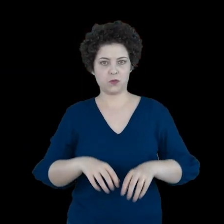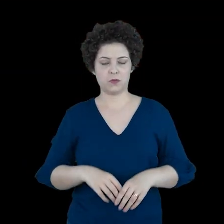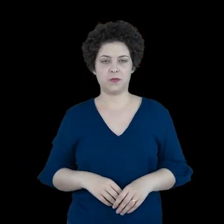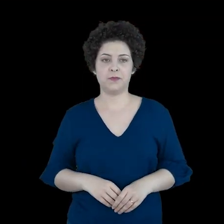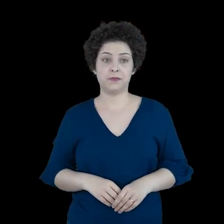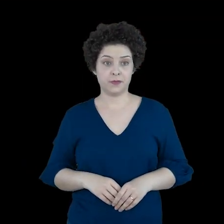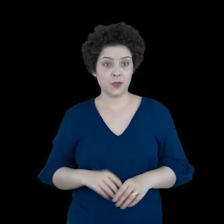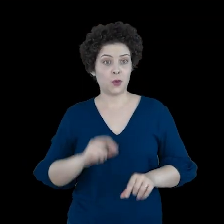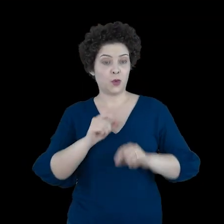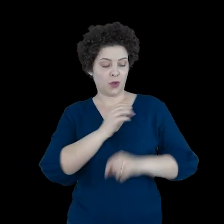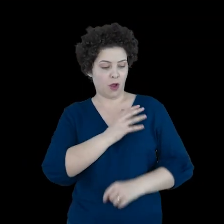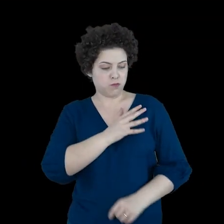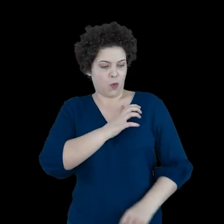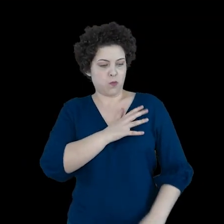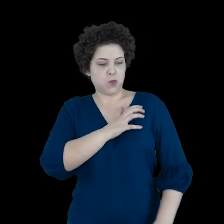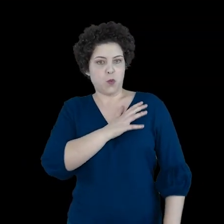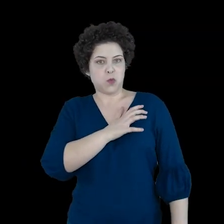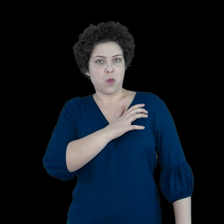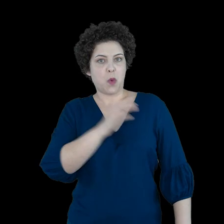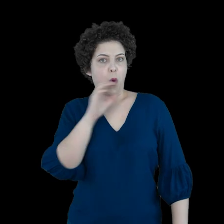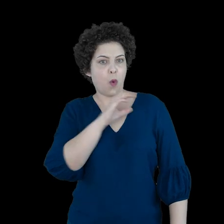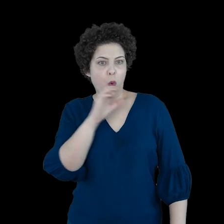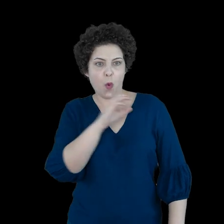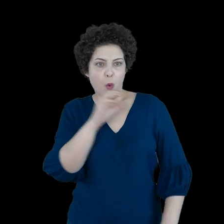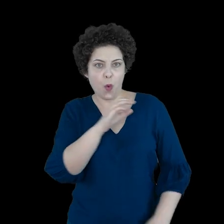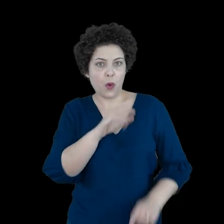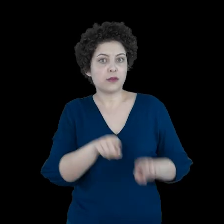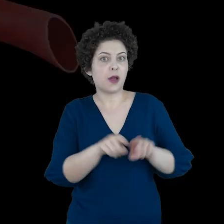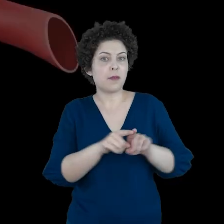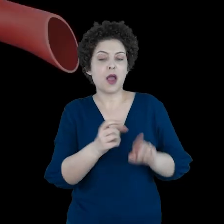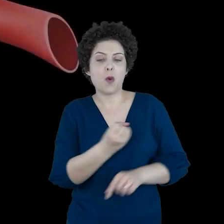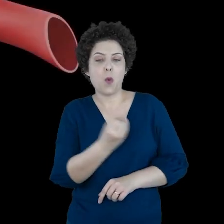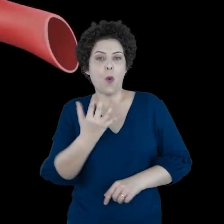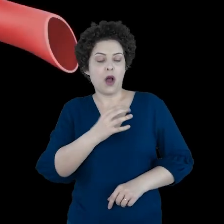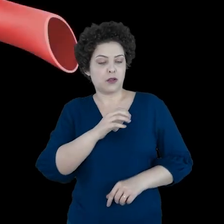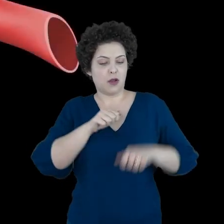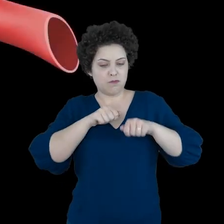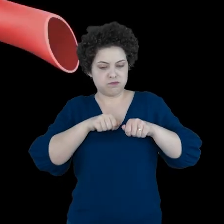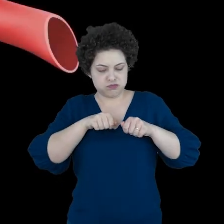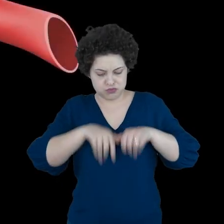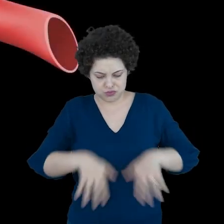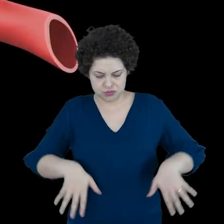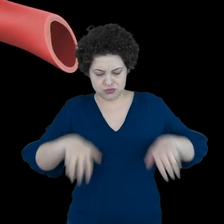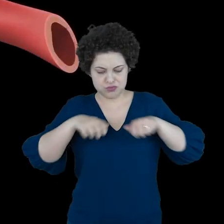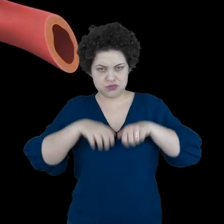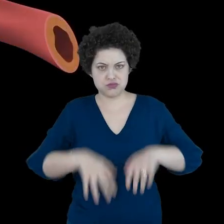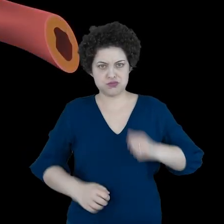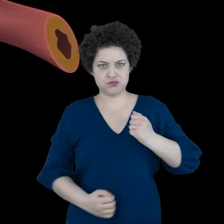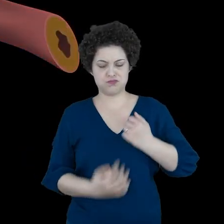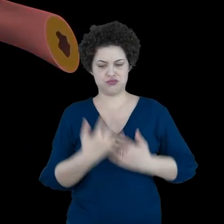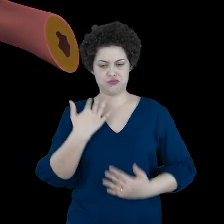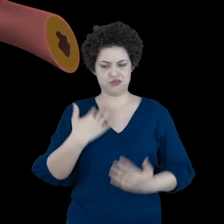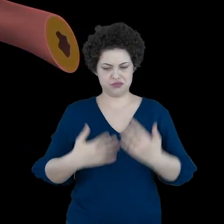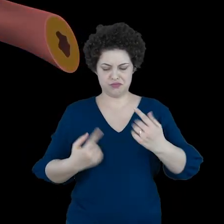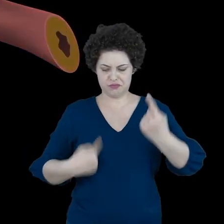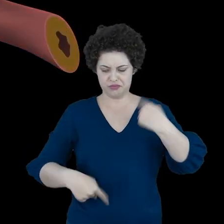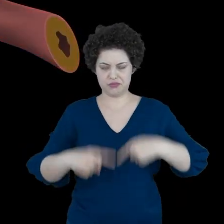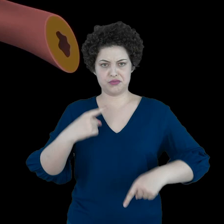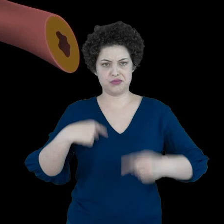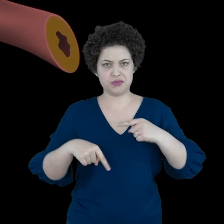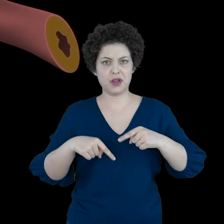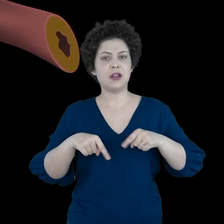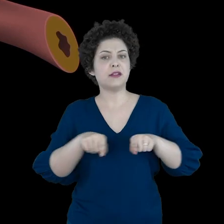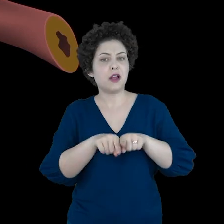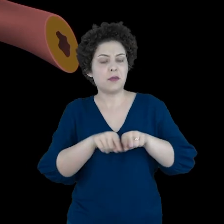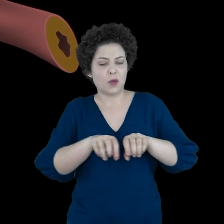O aumento dos batimentos cardíacos, do volume de sangue bombeado e, principalmente, a resistência que o sangue